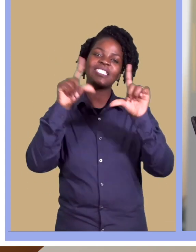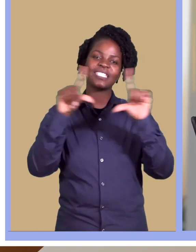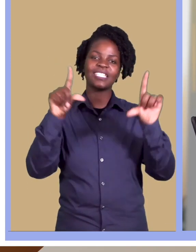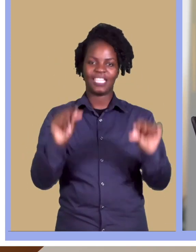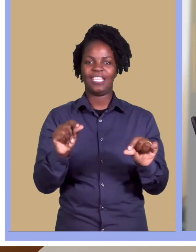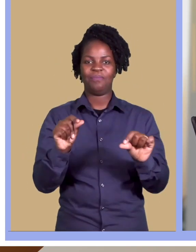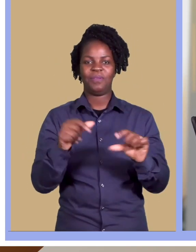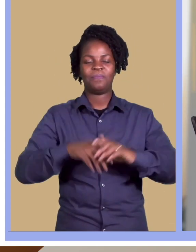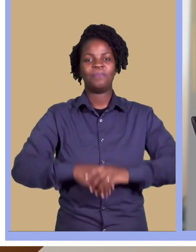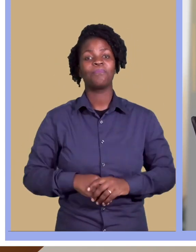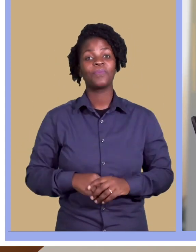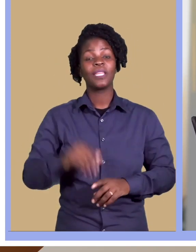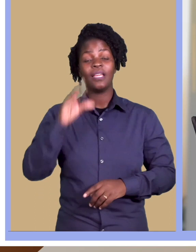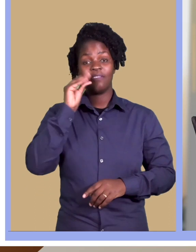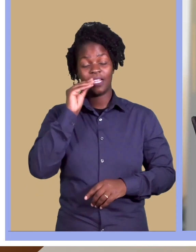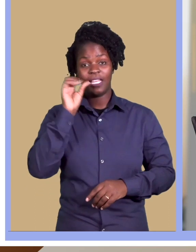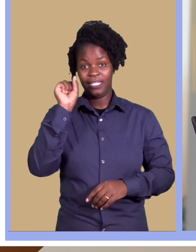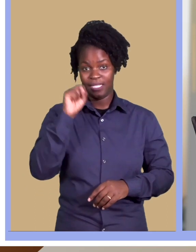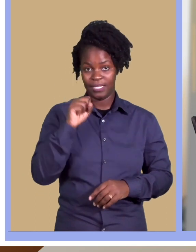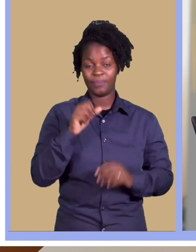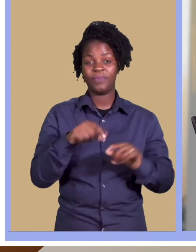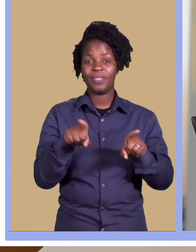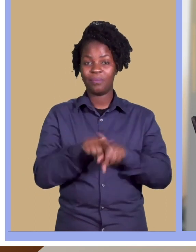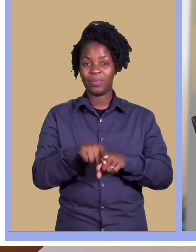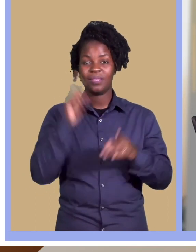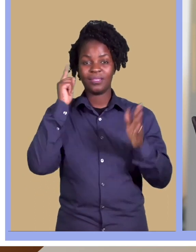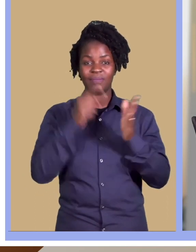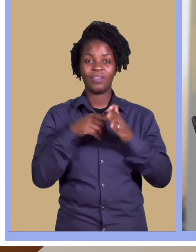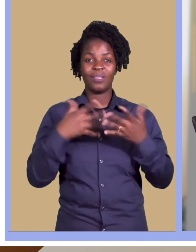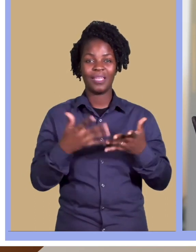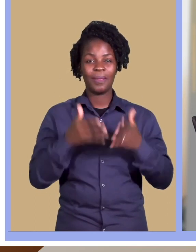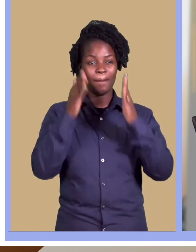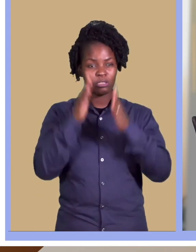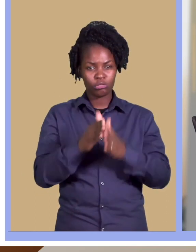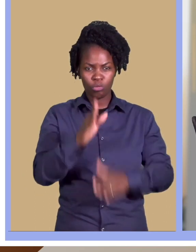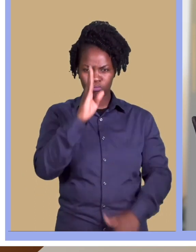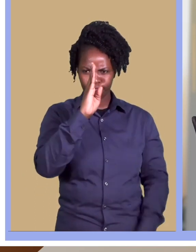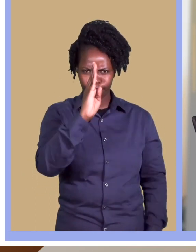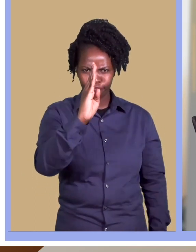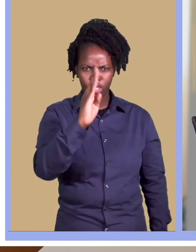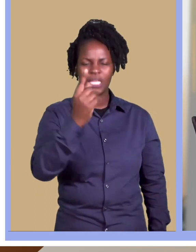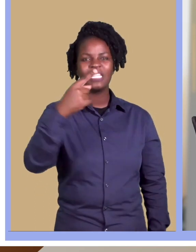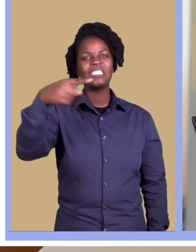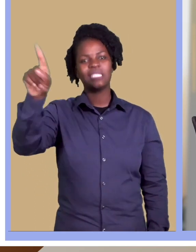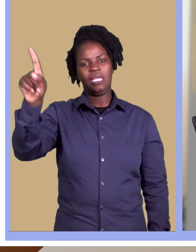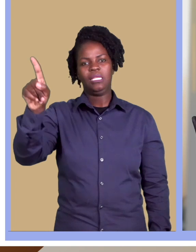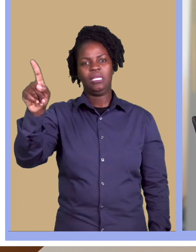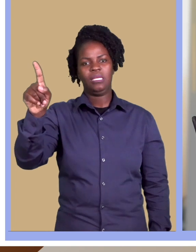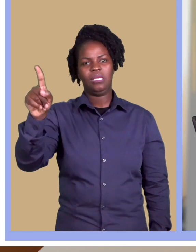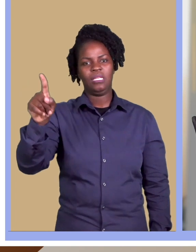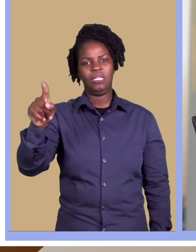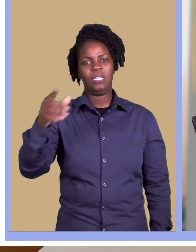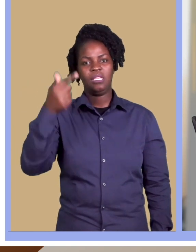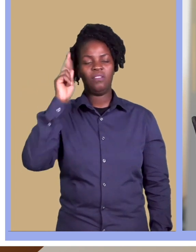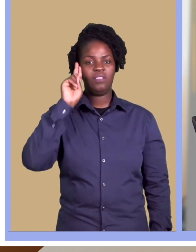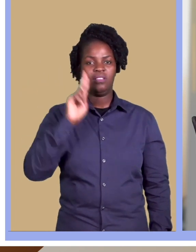falamos com as pessoas certas sobre este assunto, né? E acho que a TV Surdo já começou uma conversa importante com o